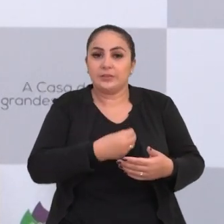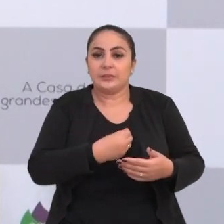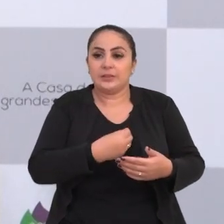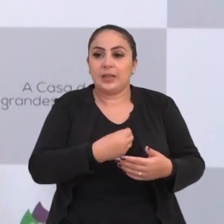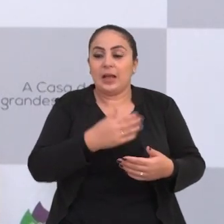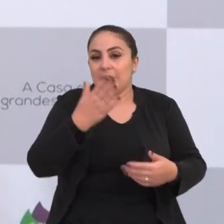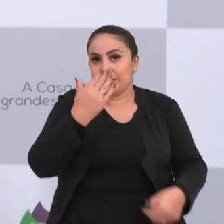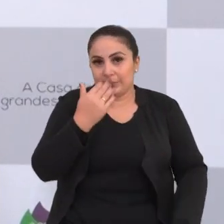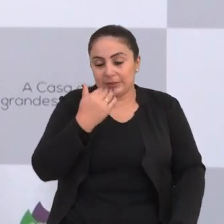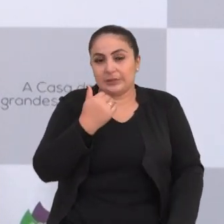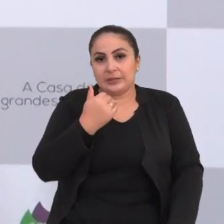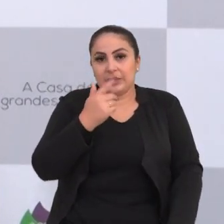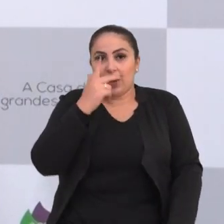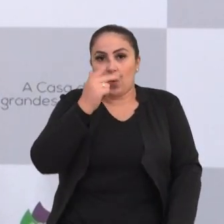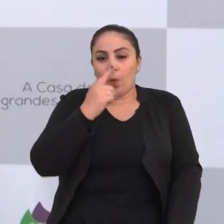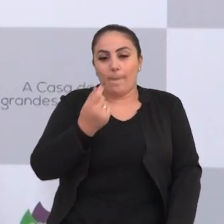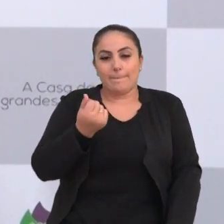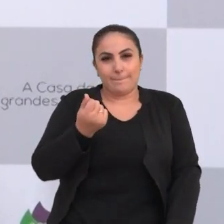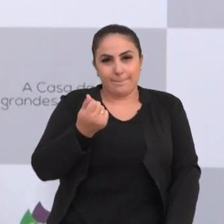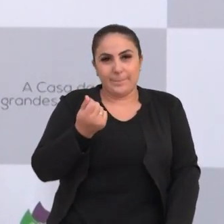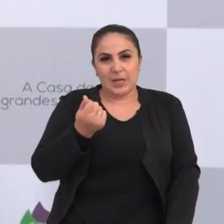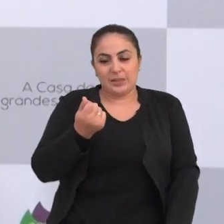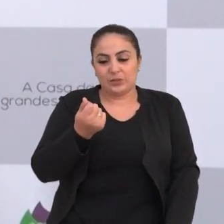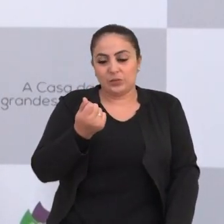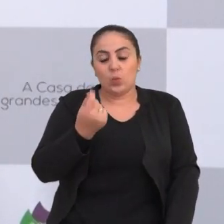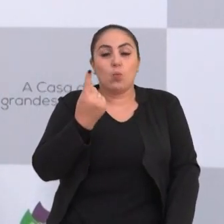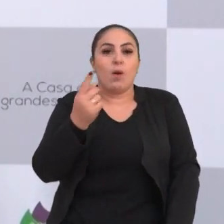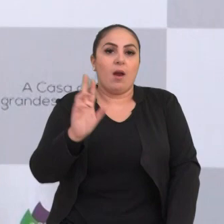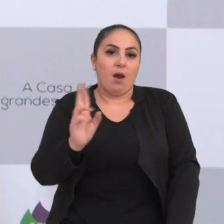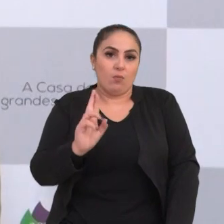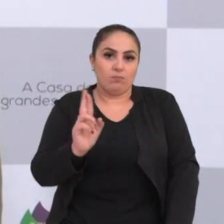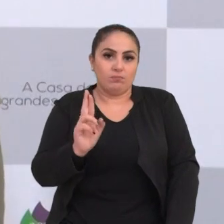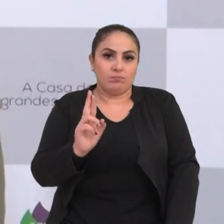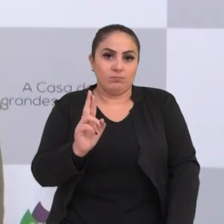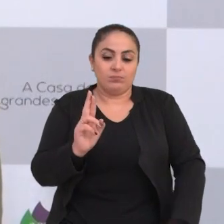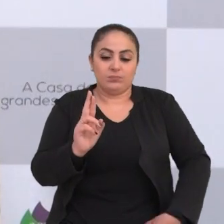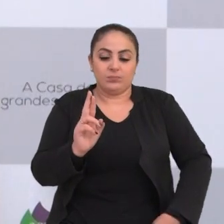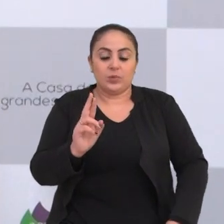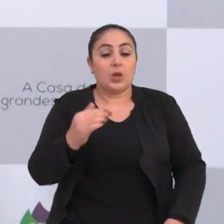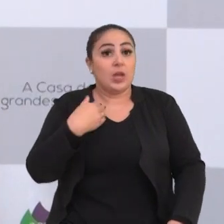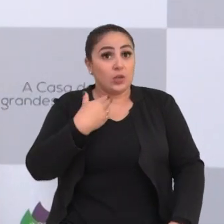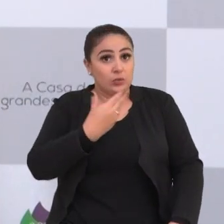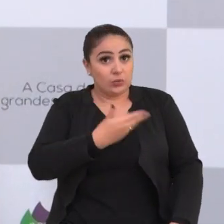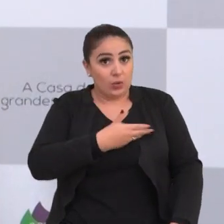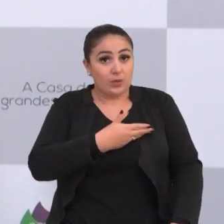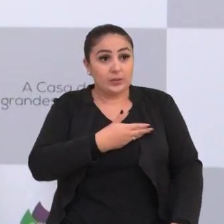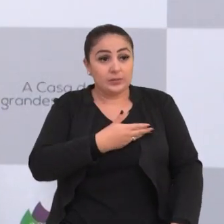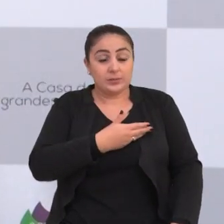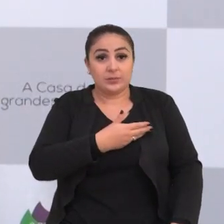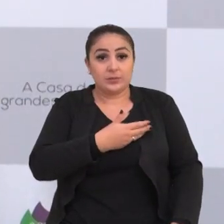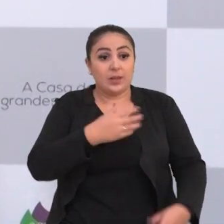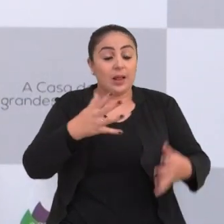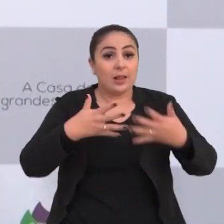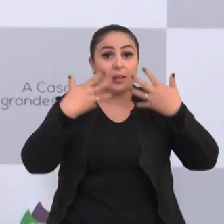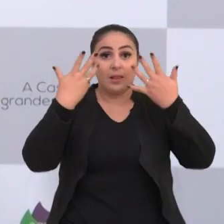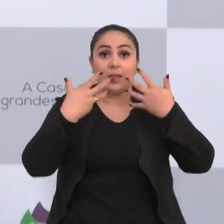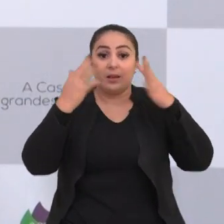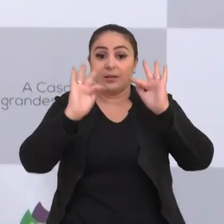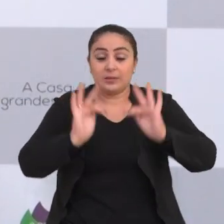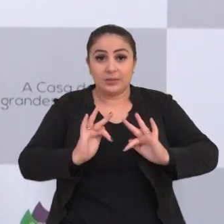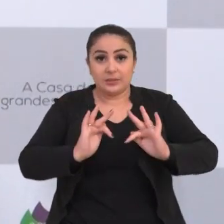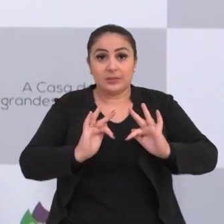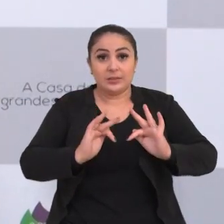têm a alimentação a um preço de R$1. E o que nos alegra e